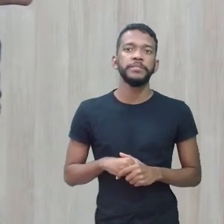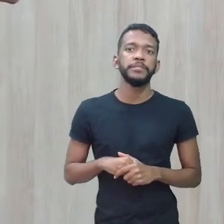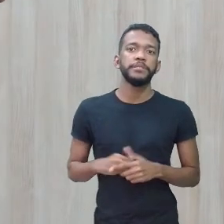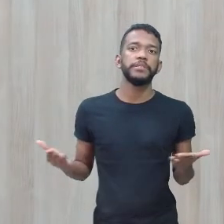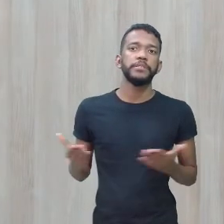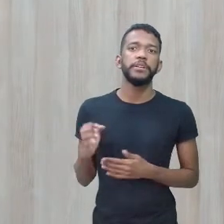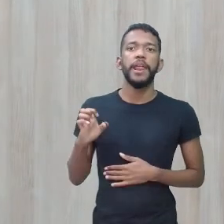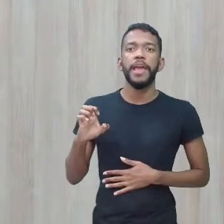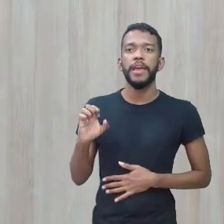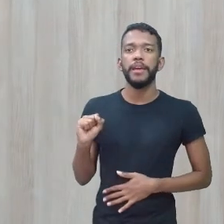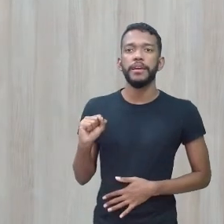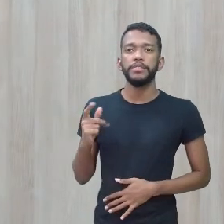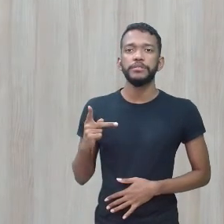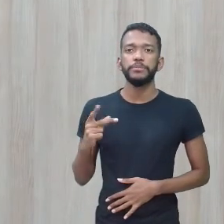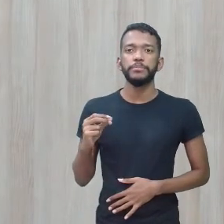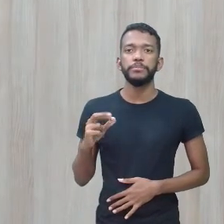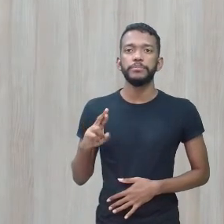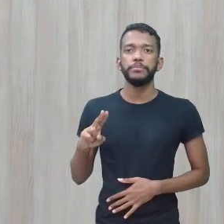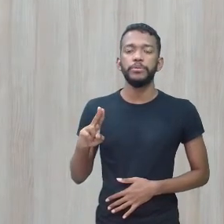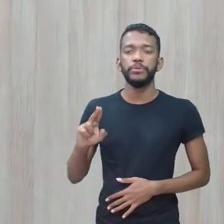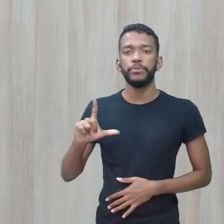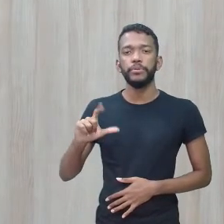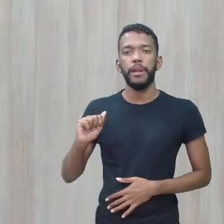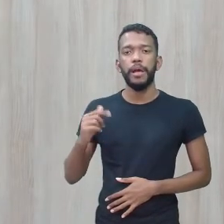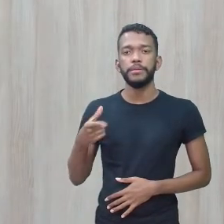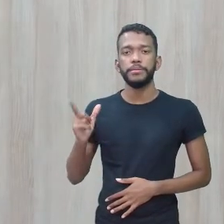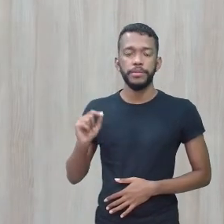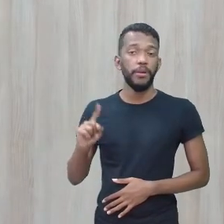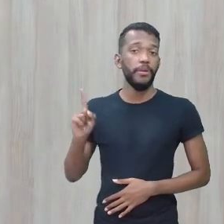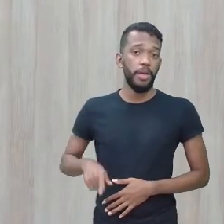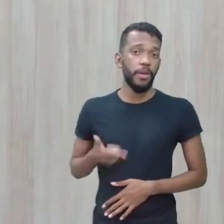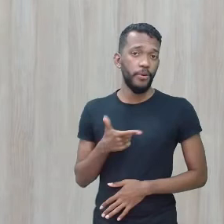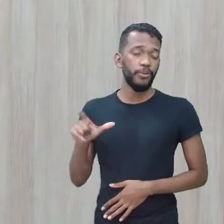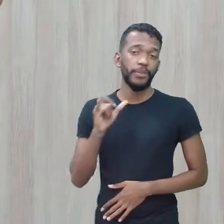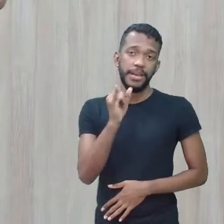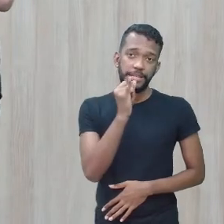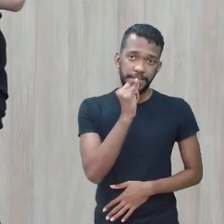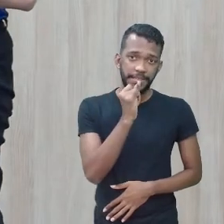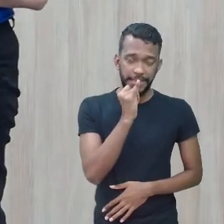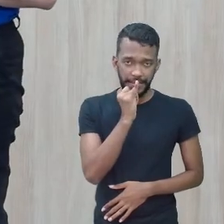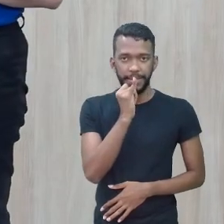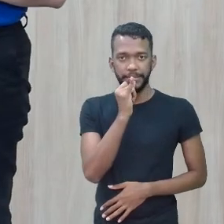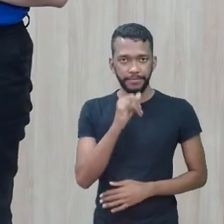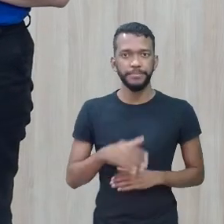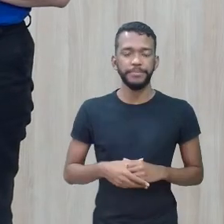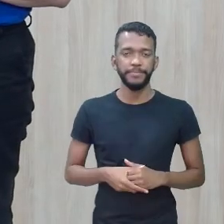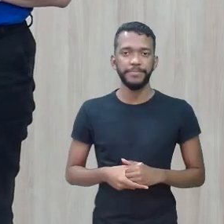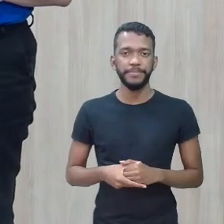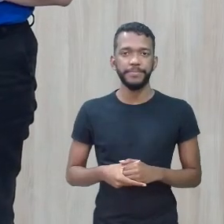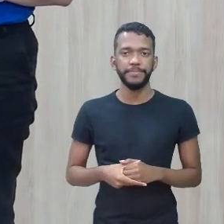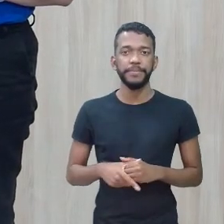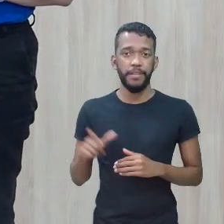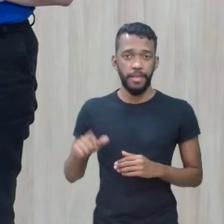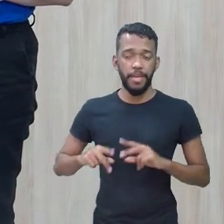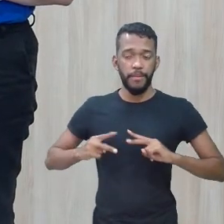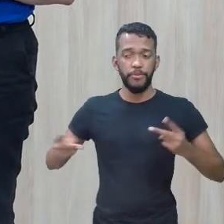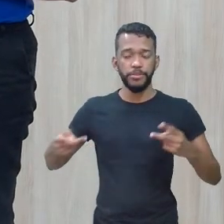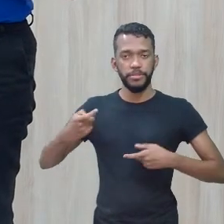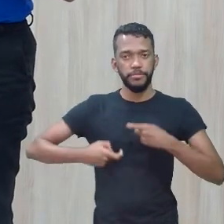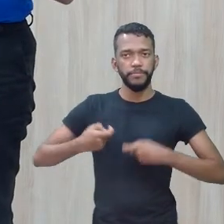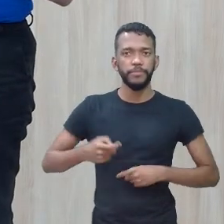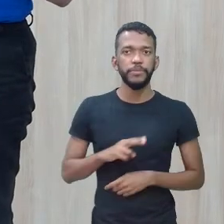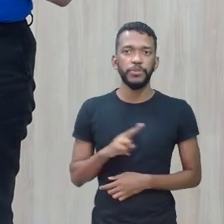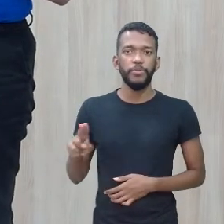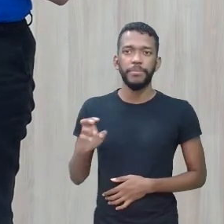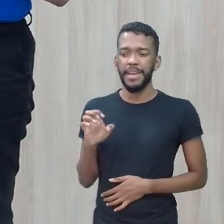Outro exemplo de reprodução assexuada. Então, por esporulação, essa reprodução. O nome